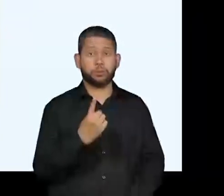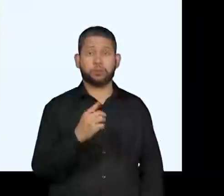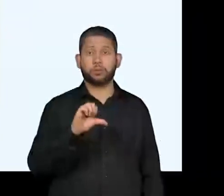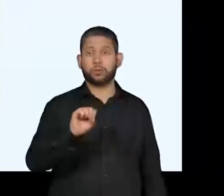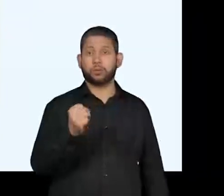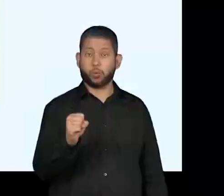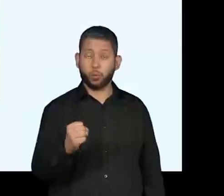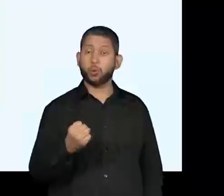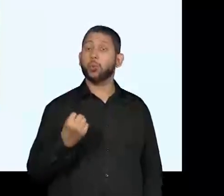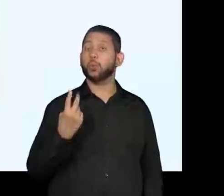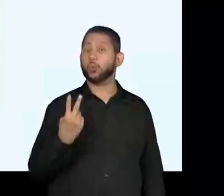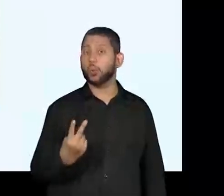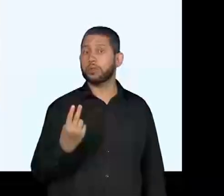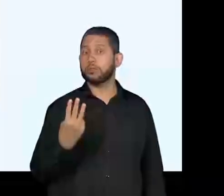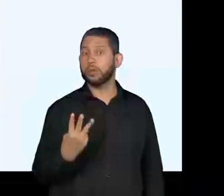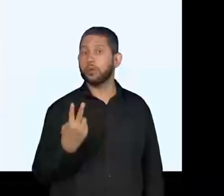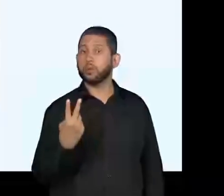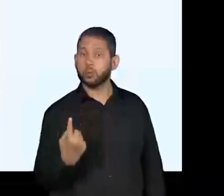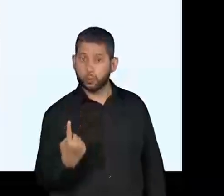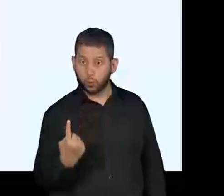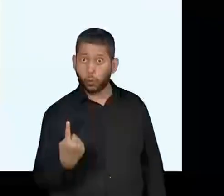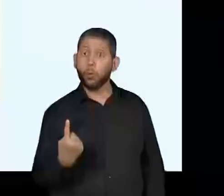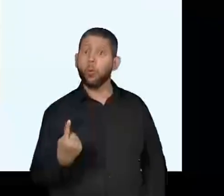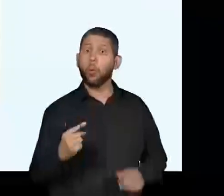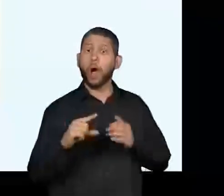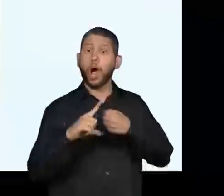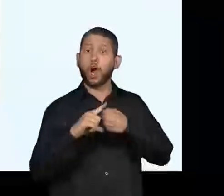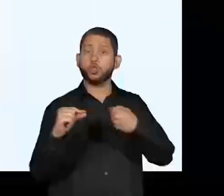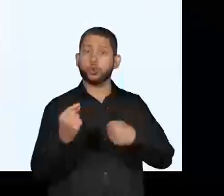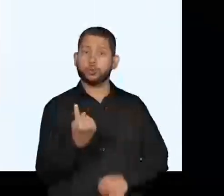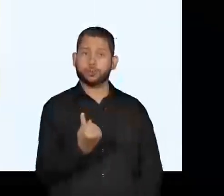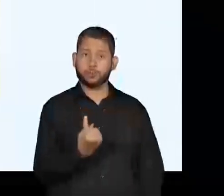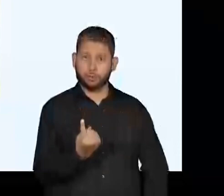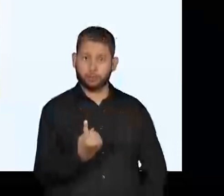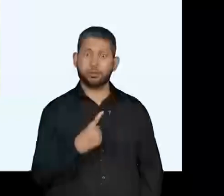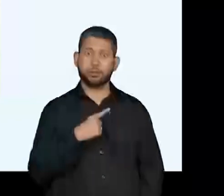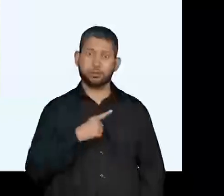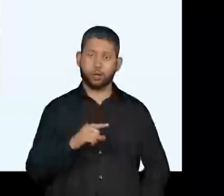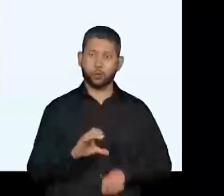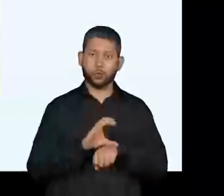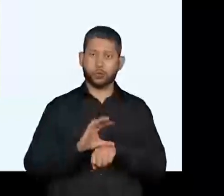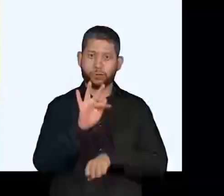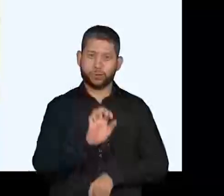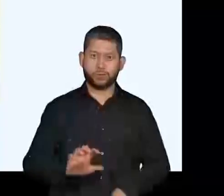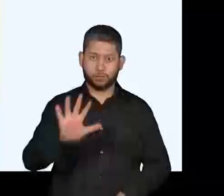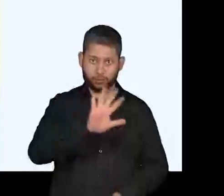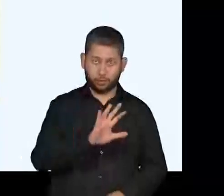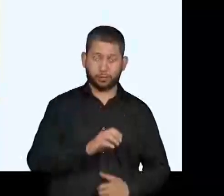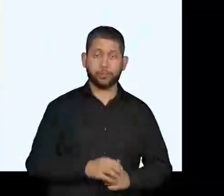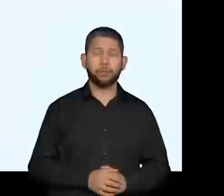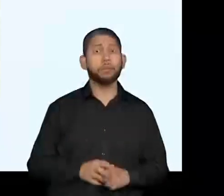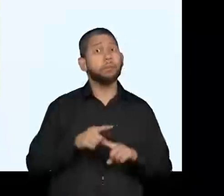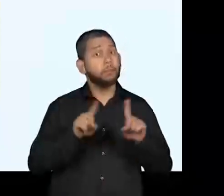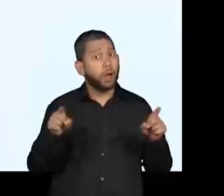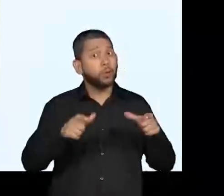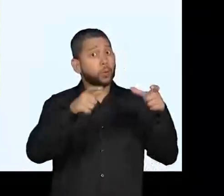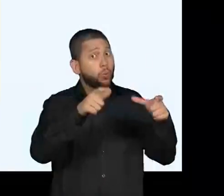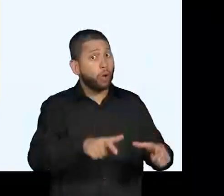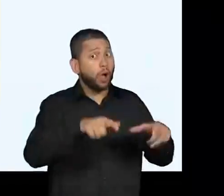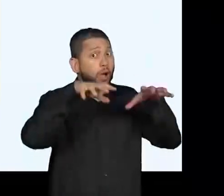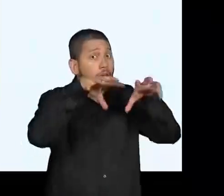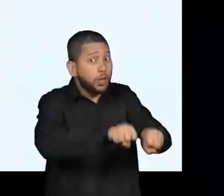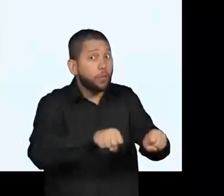artigo 231 da Constituição Federal. É preciso compreender, entretanto, que apesar de serem reservadas para o uso